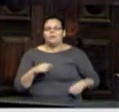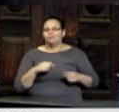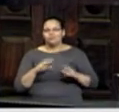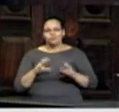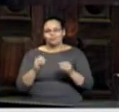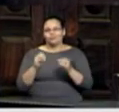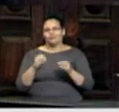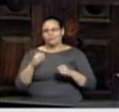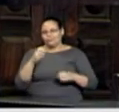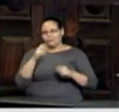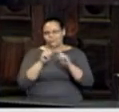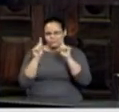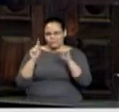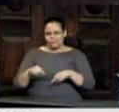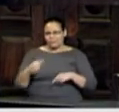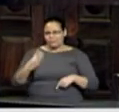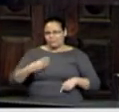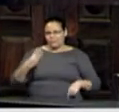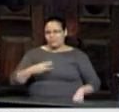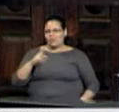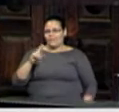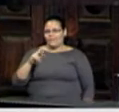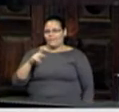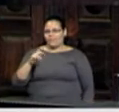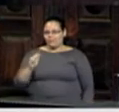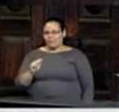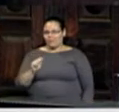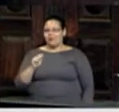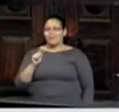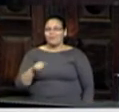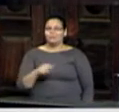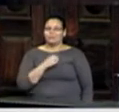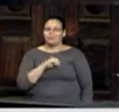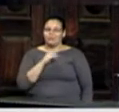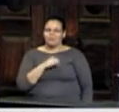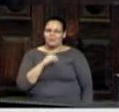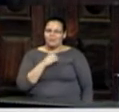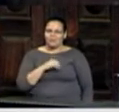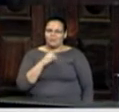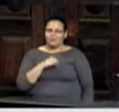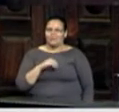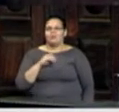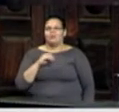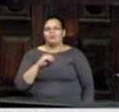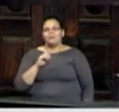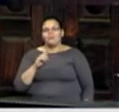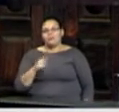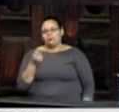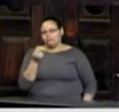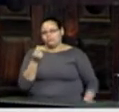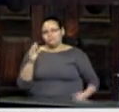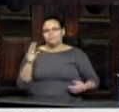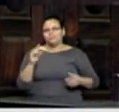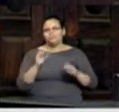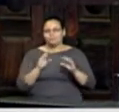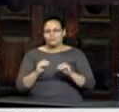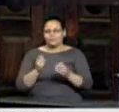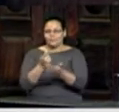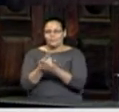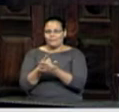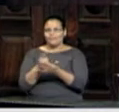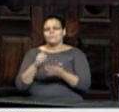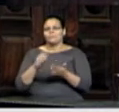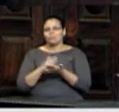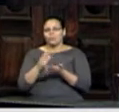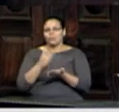todos os terceirizados e RPAs, o repasse constitucional da Câmara e pagamento de juros de amortização da dívida, sobra pouco